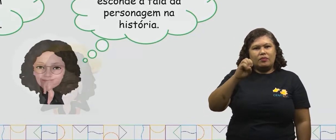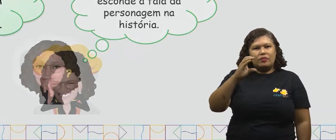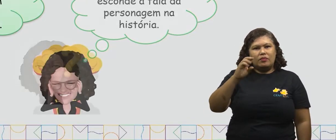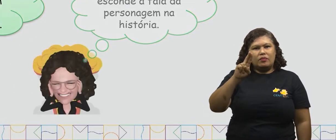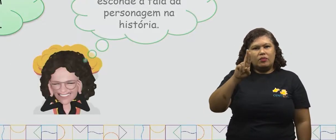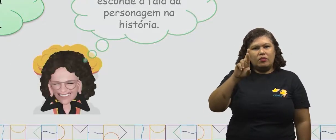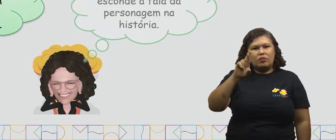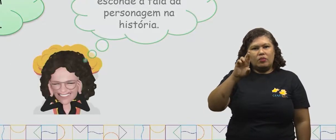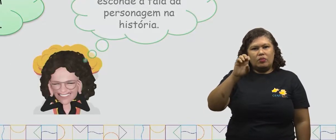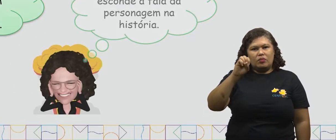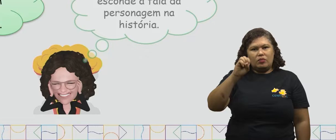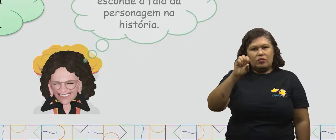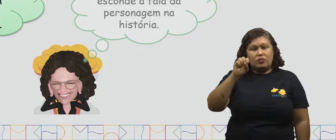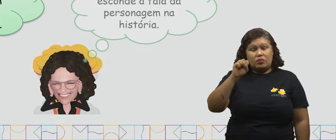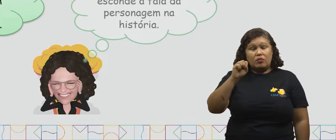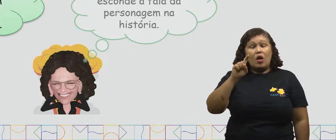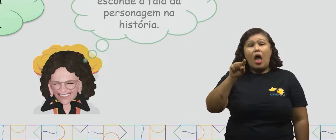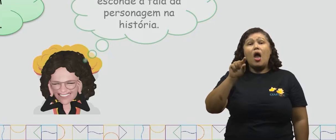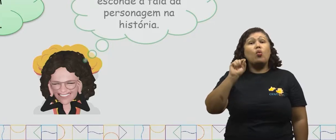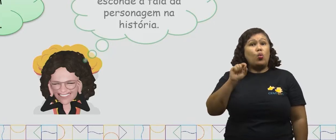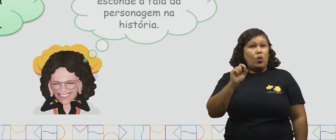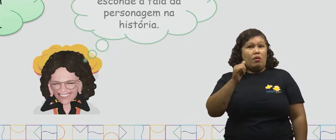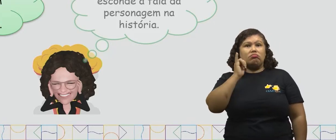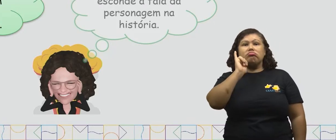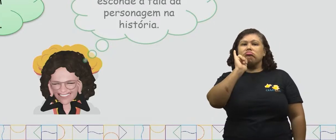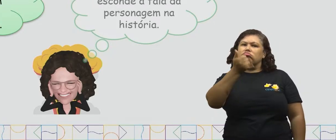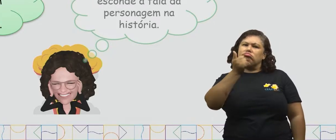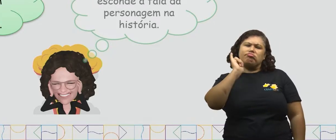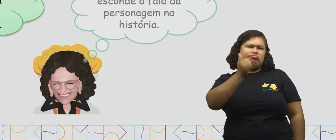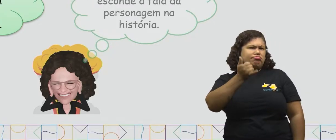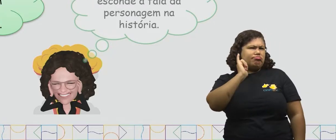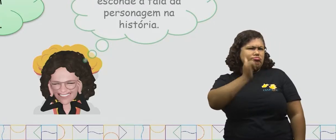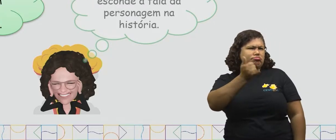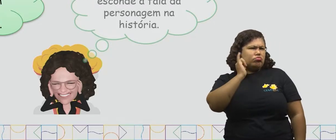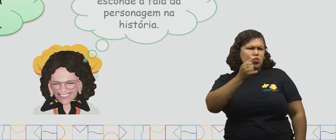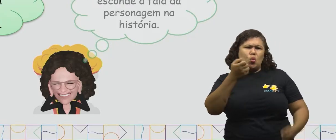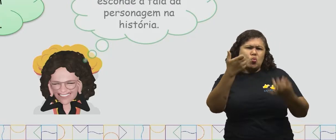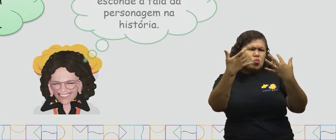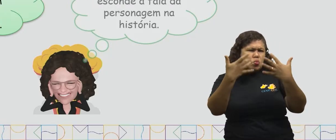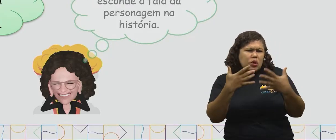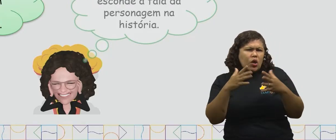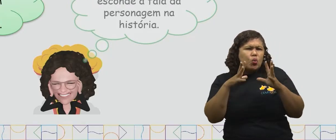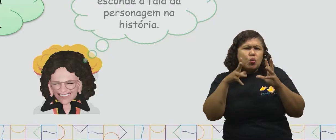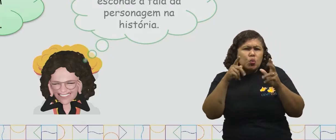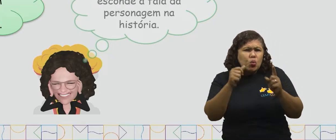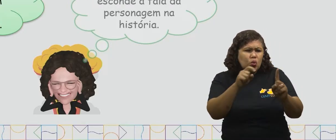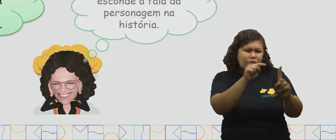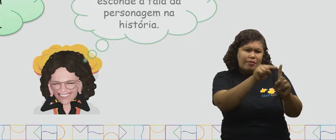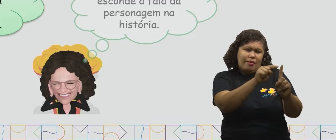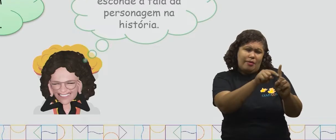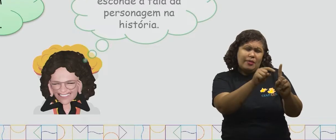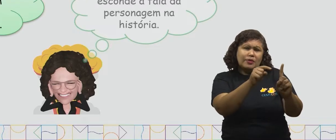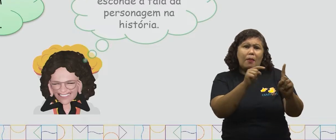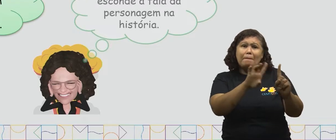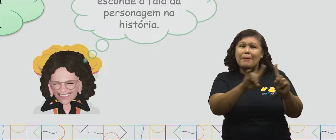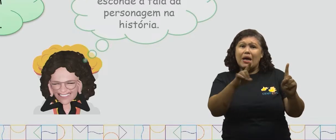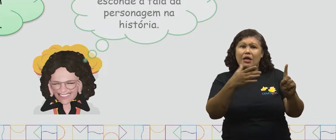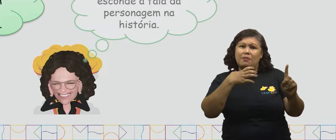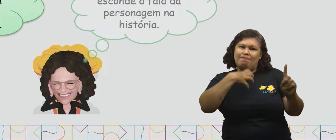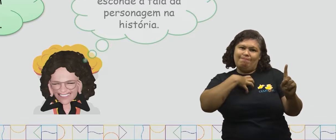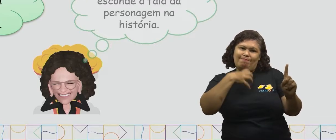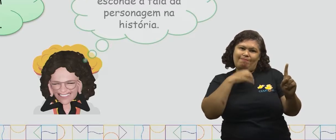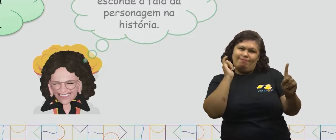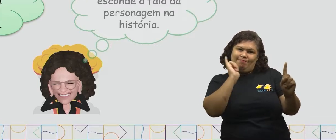Portanto, isso mesmo, o narrador conta o que a personagem disse, só que ele vai contar com as suas